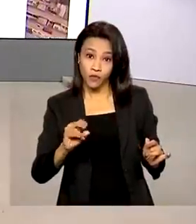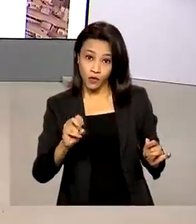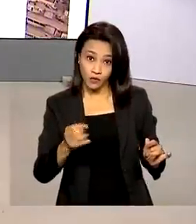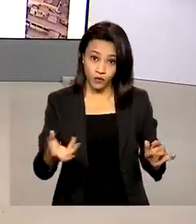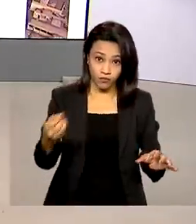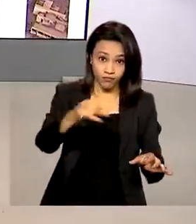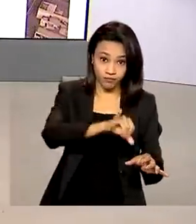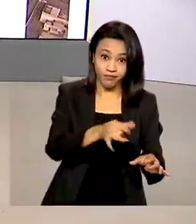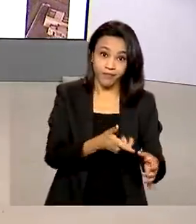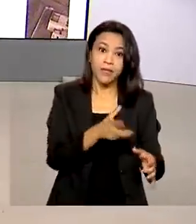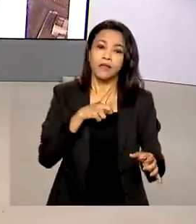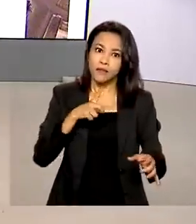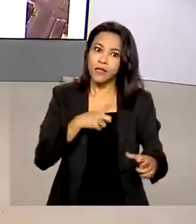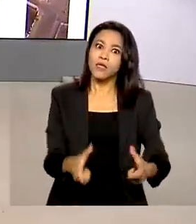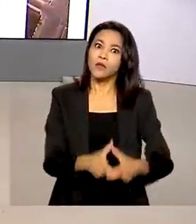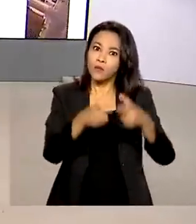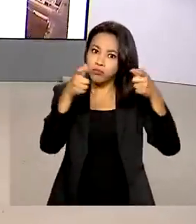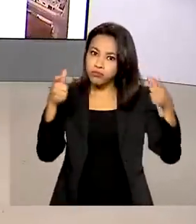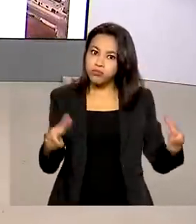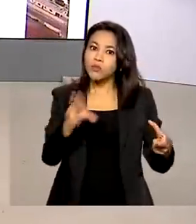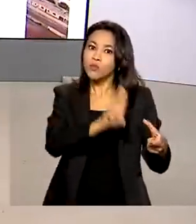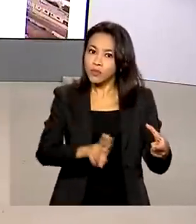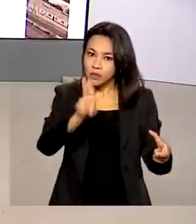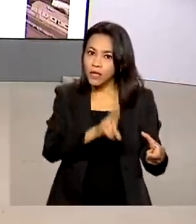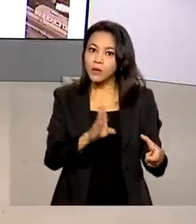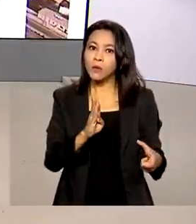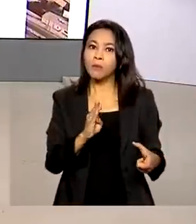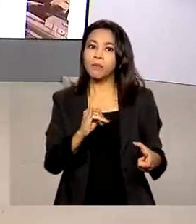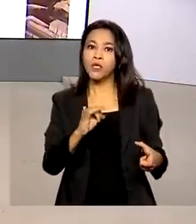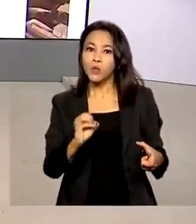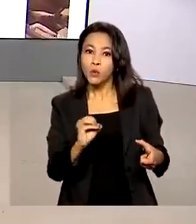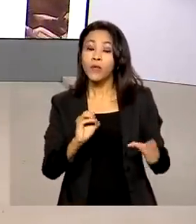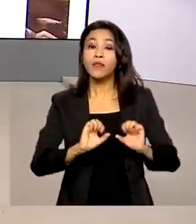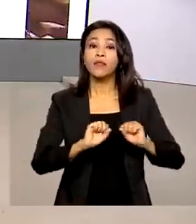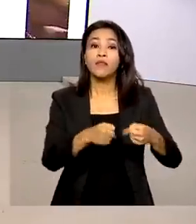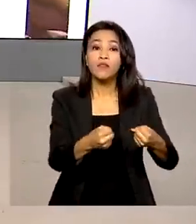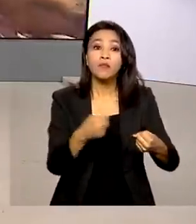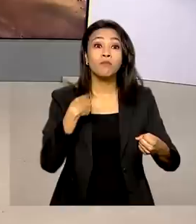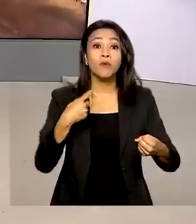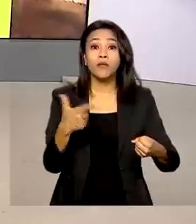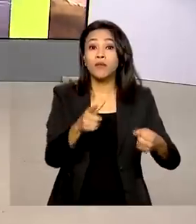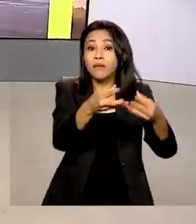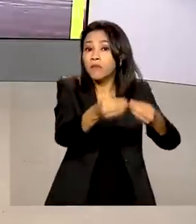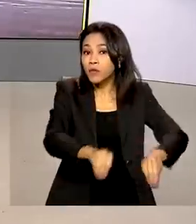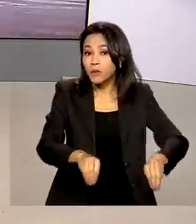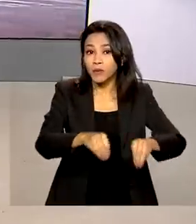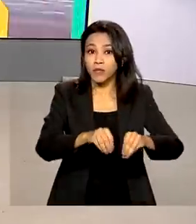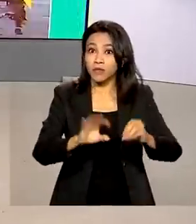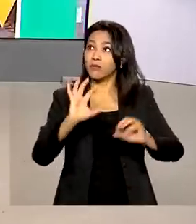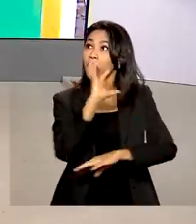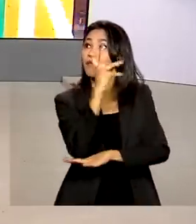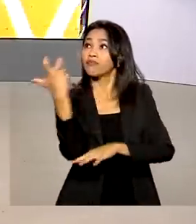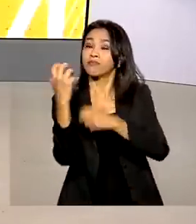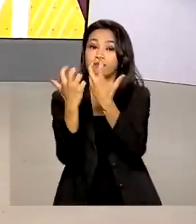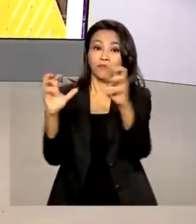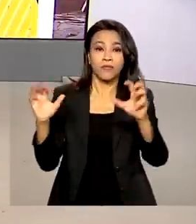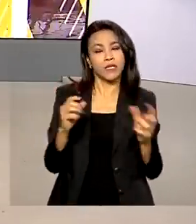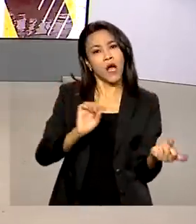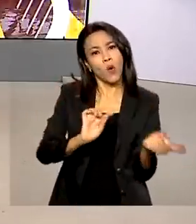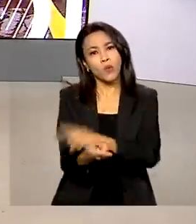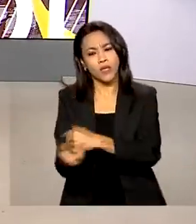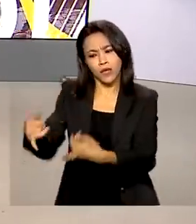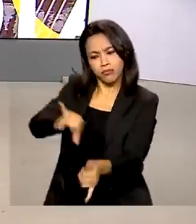biodefensivos tem crescido entre os produtores rurais por não impactar o meio ambiente, ao contrário de insumos químicos,